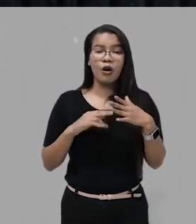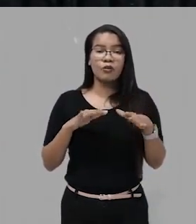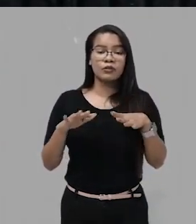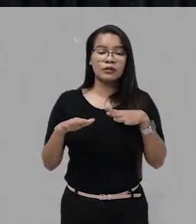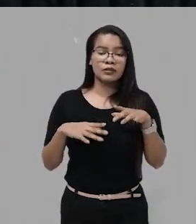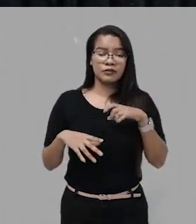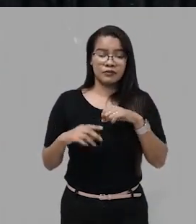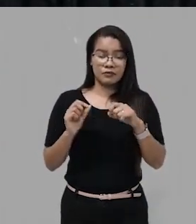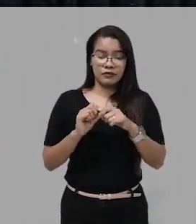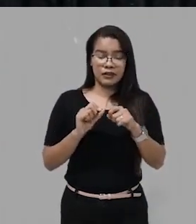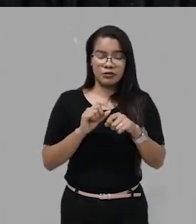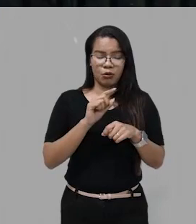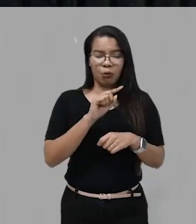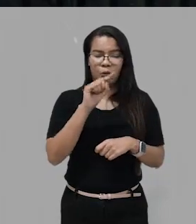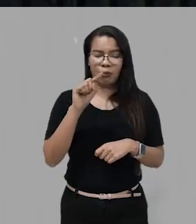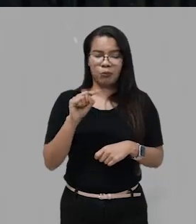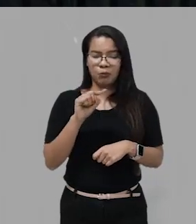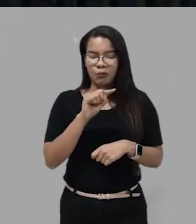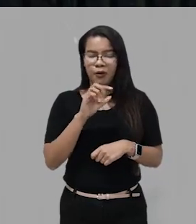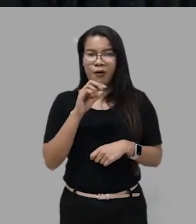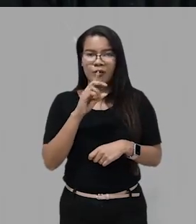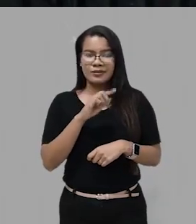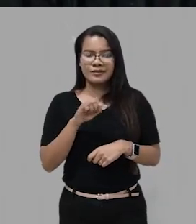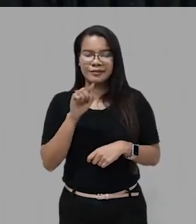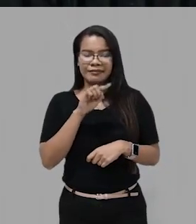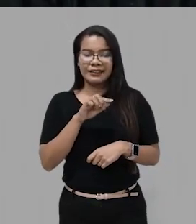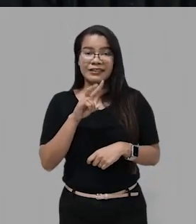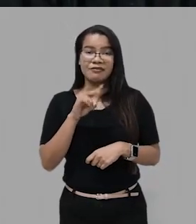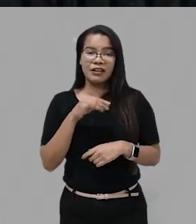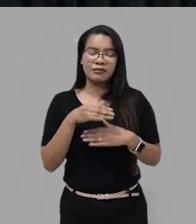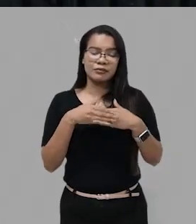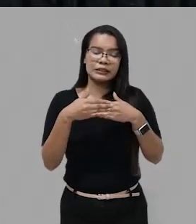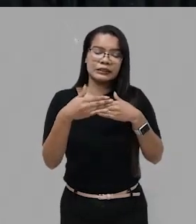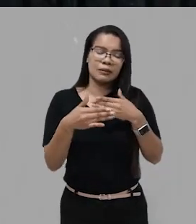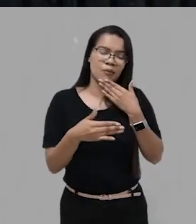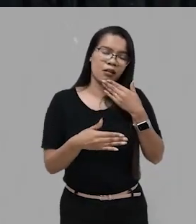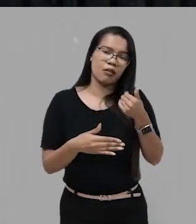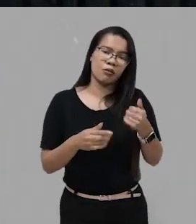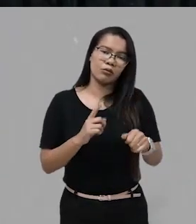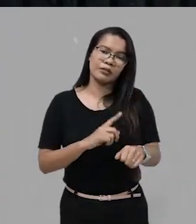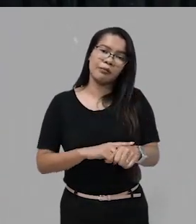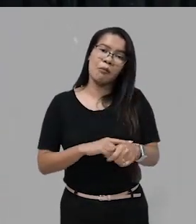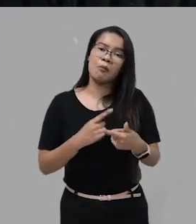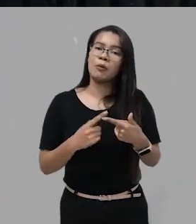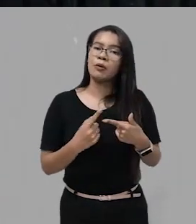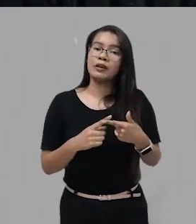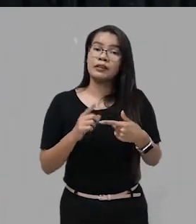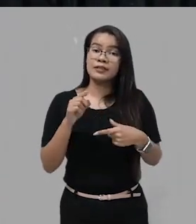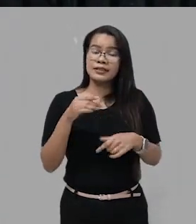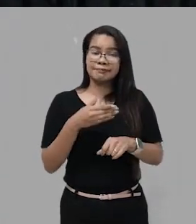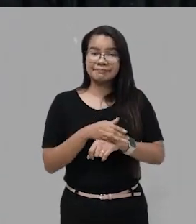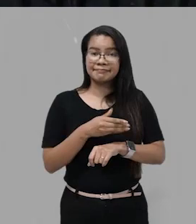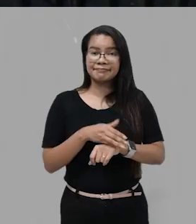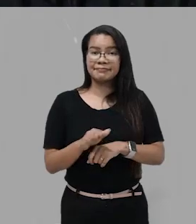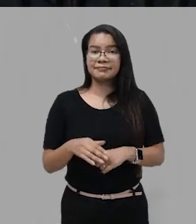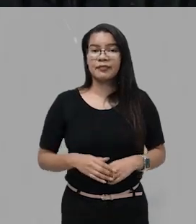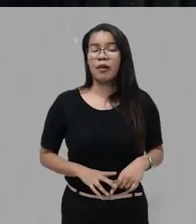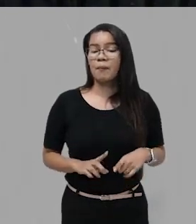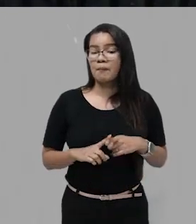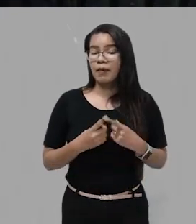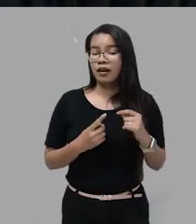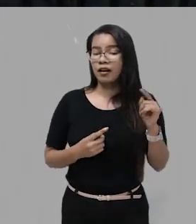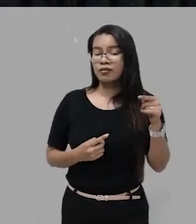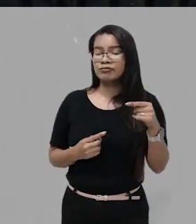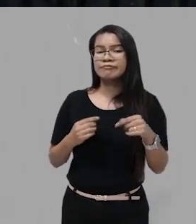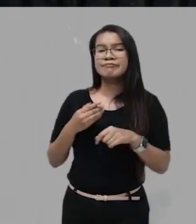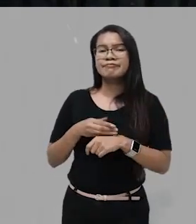movimentos circulares. A partir do tempo isso vai melhorando. Por quê? Porque você está treinando. Mas isso aqui é um